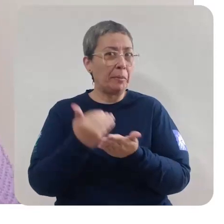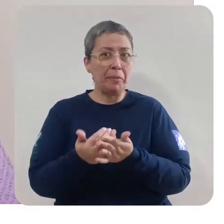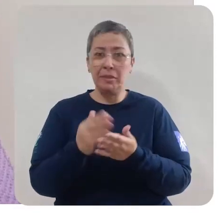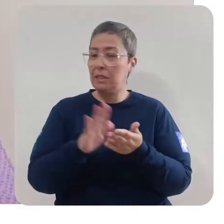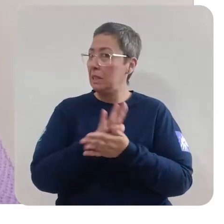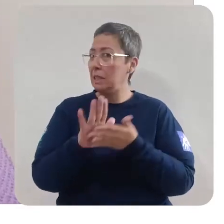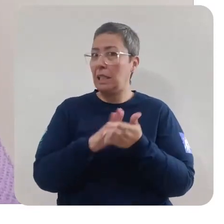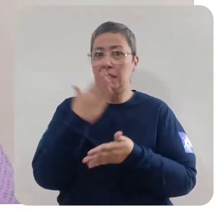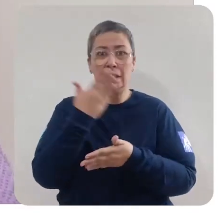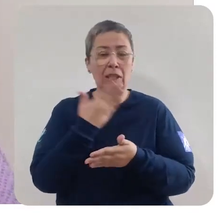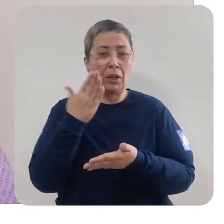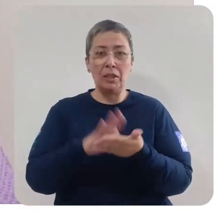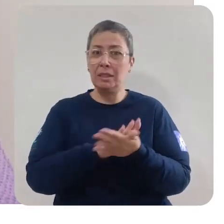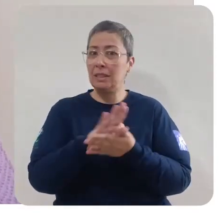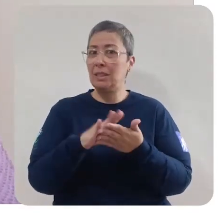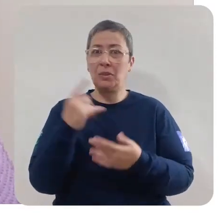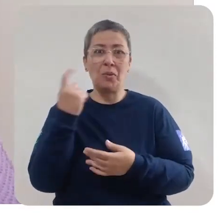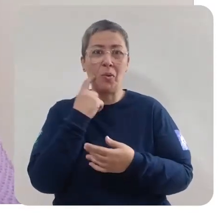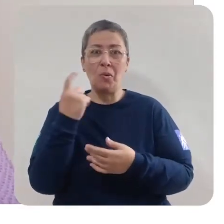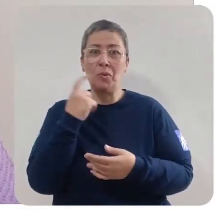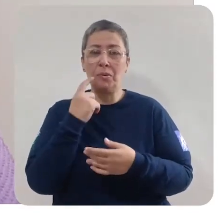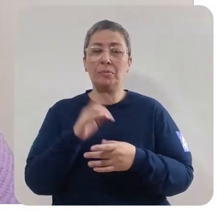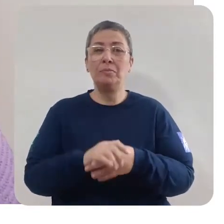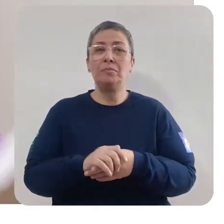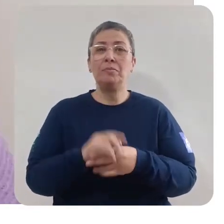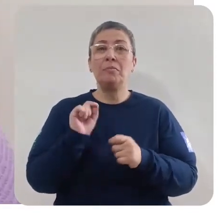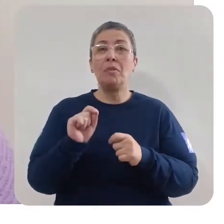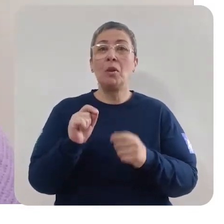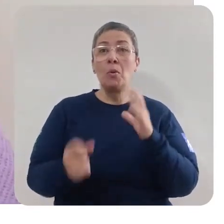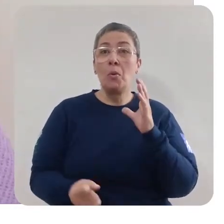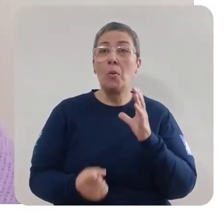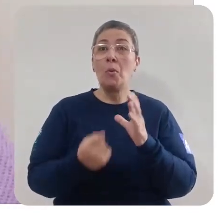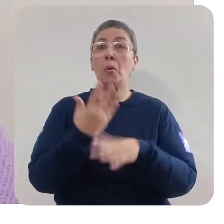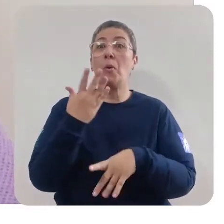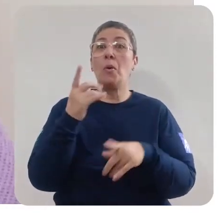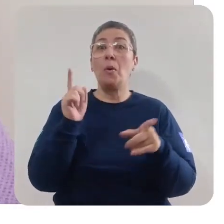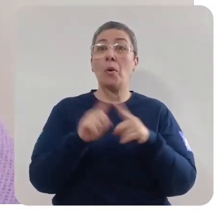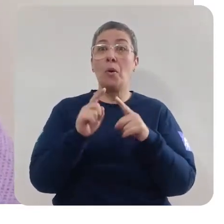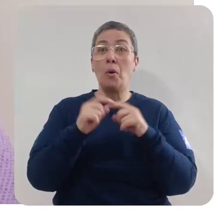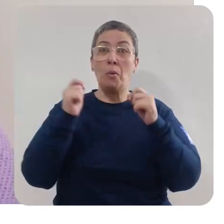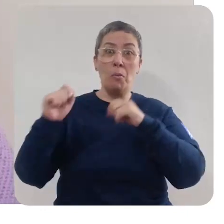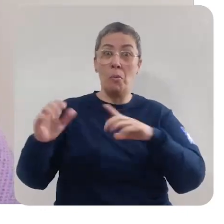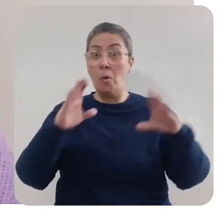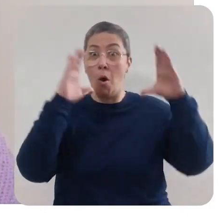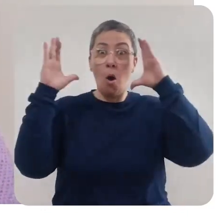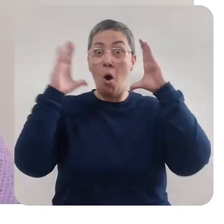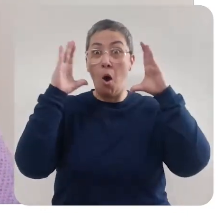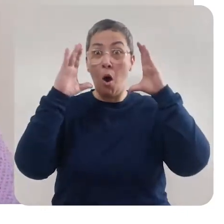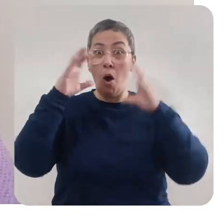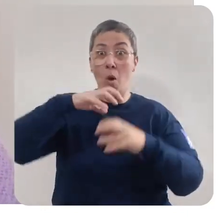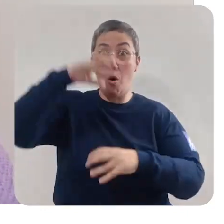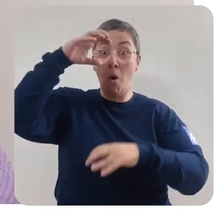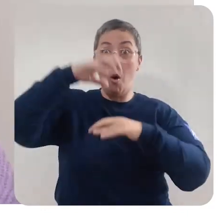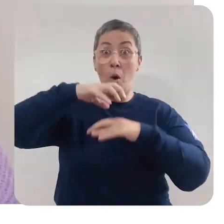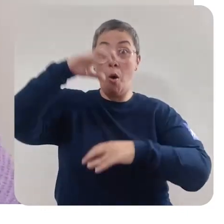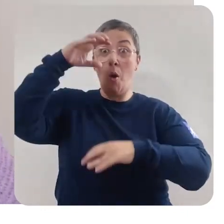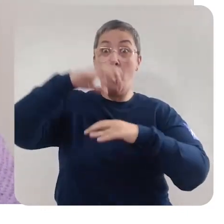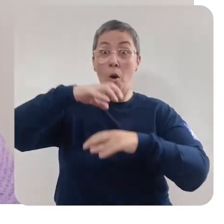bolo, nem doce, nem bala. Pulou uma careta de